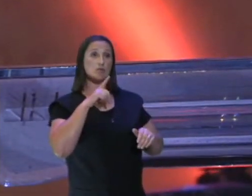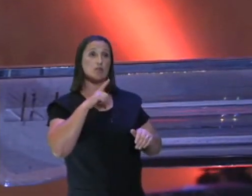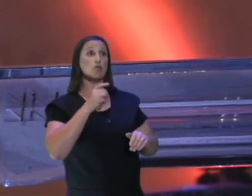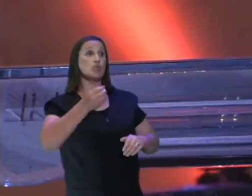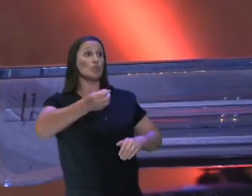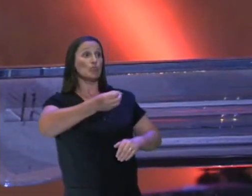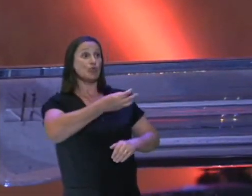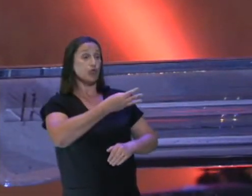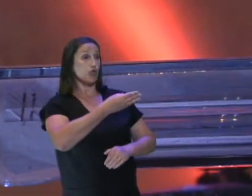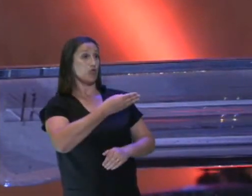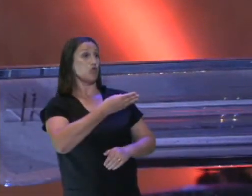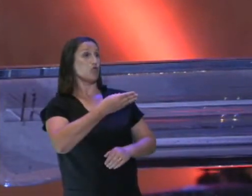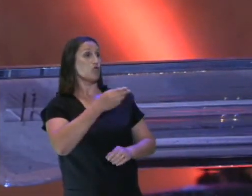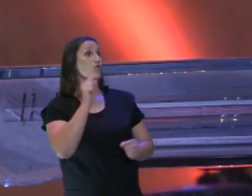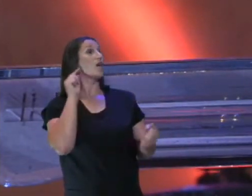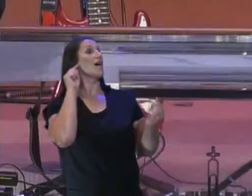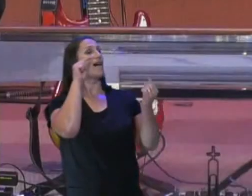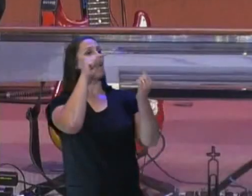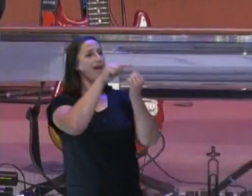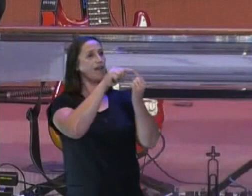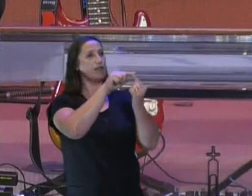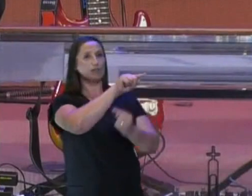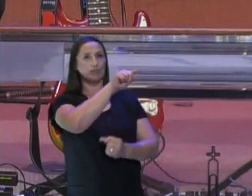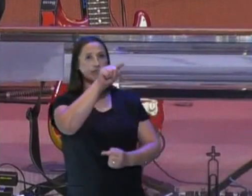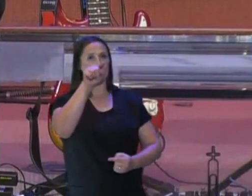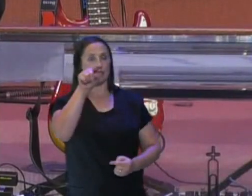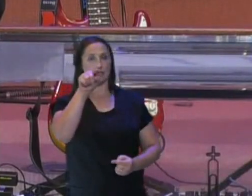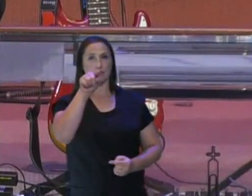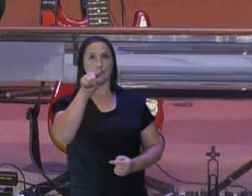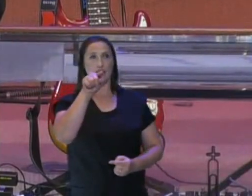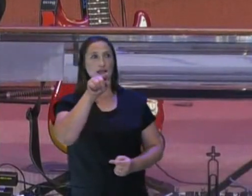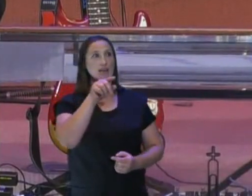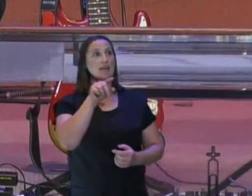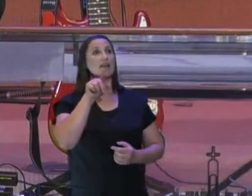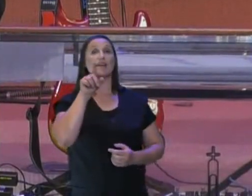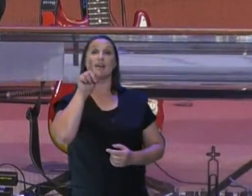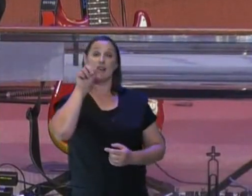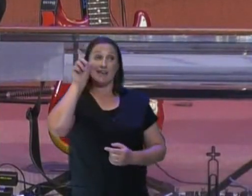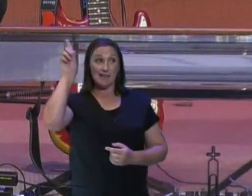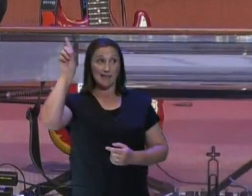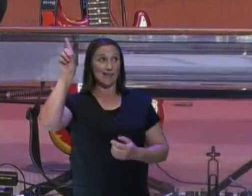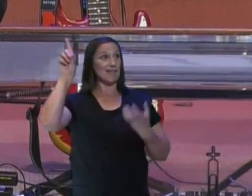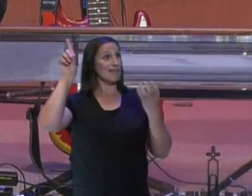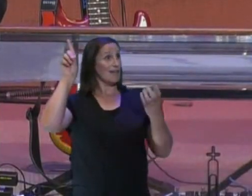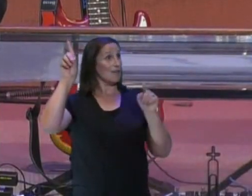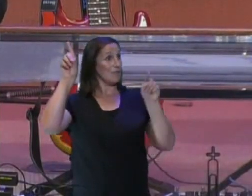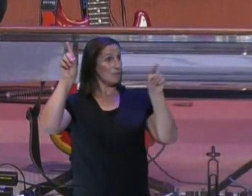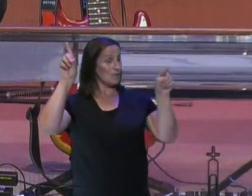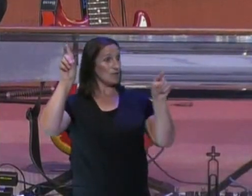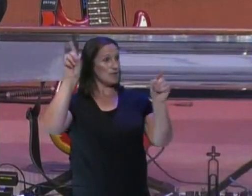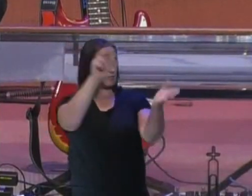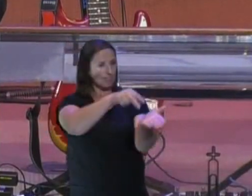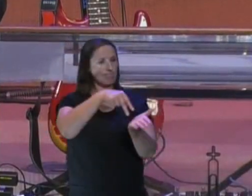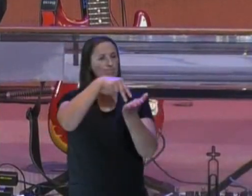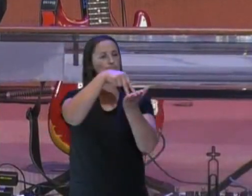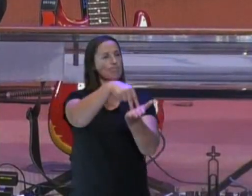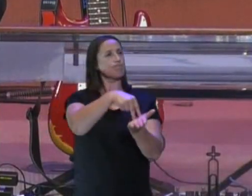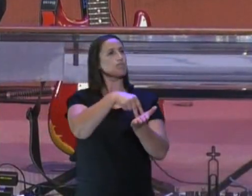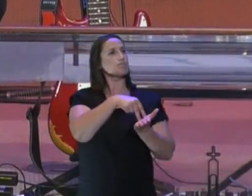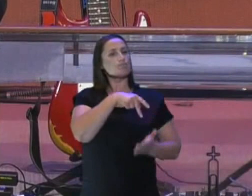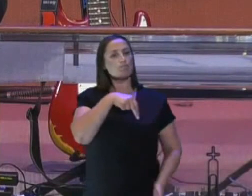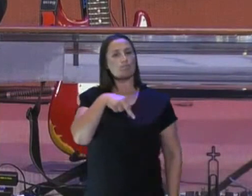para você, o que Ele quer é que você se levante pela fé e caminhe